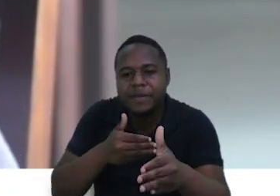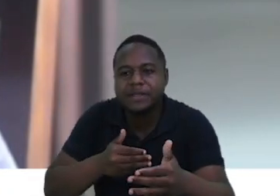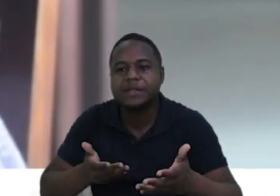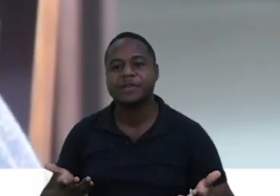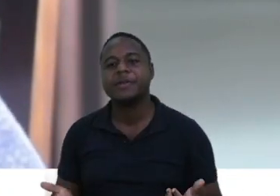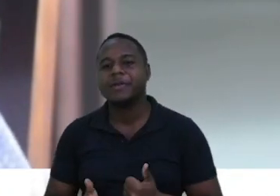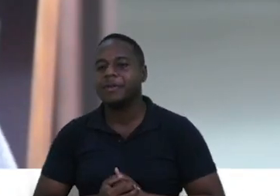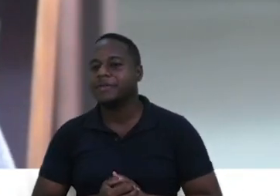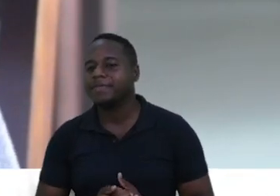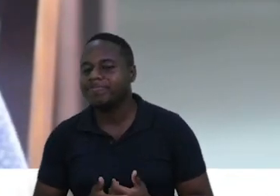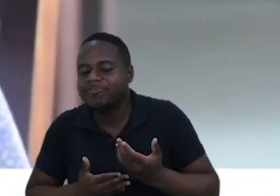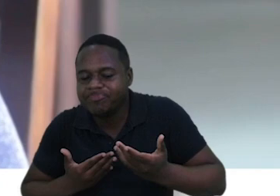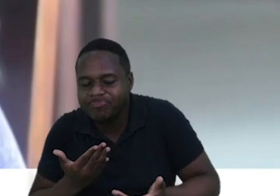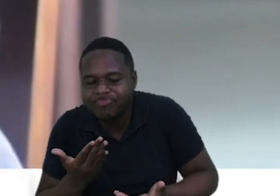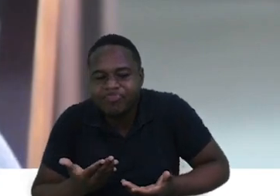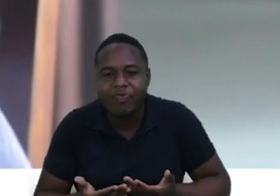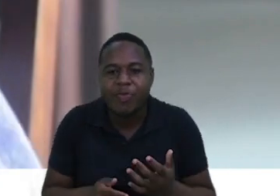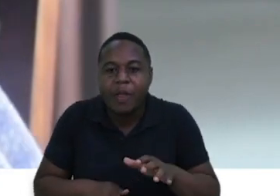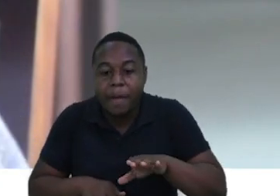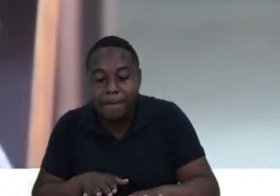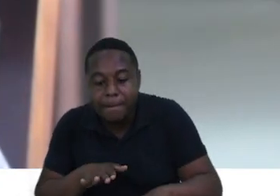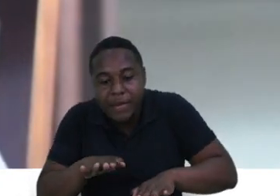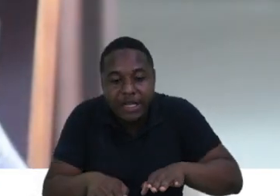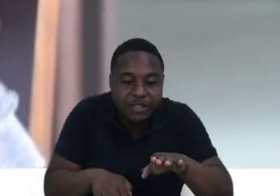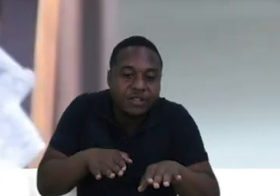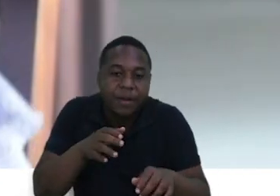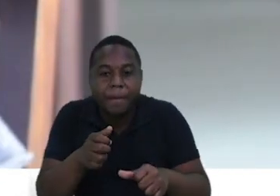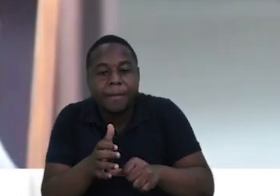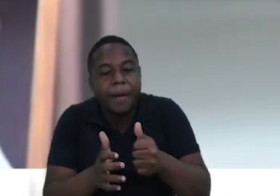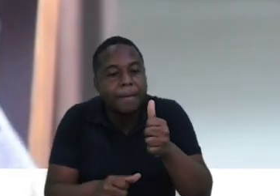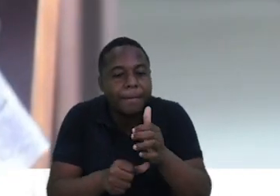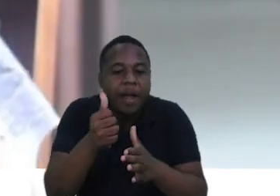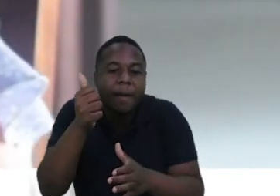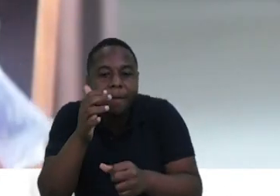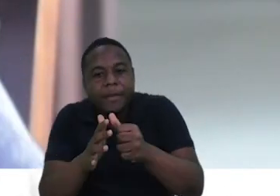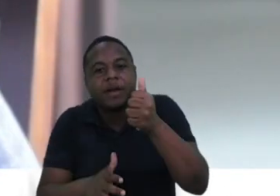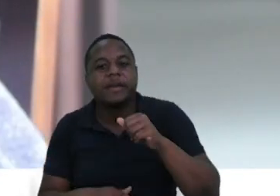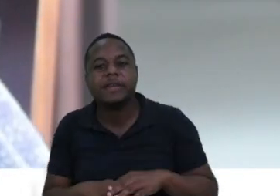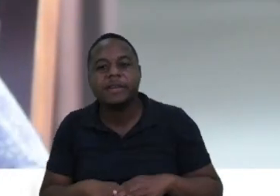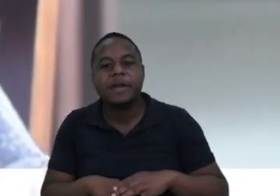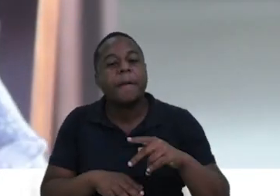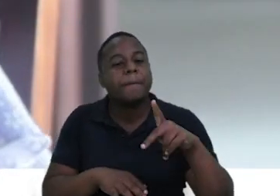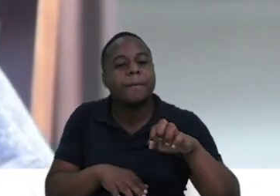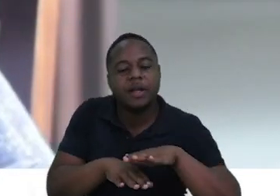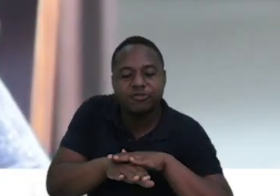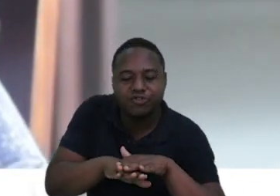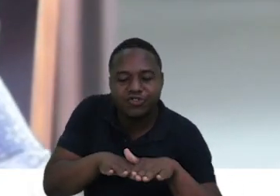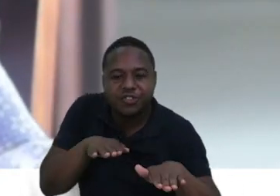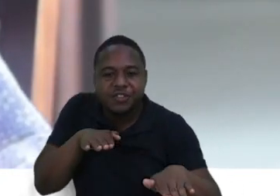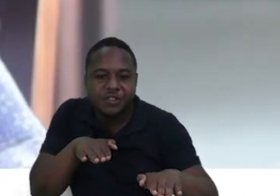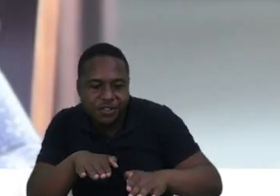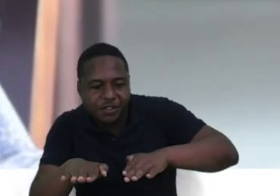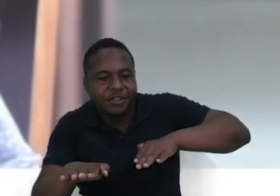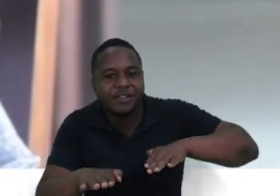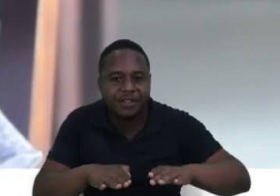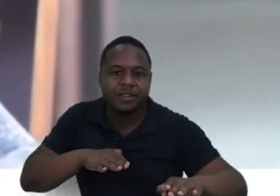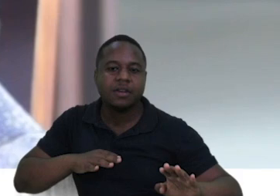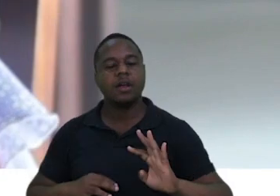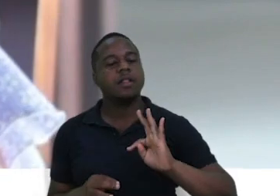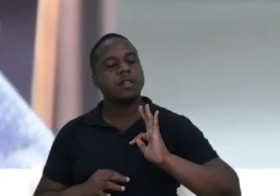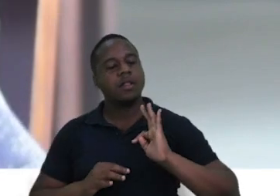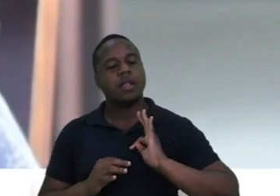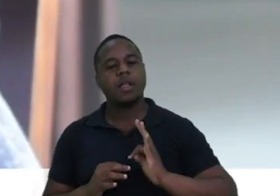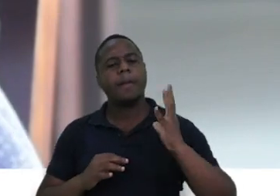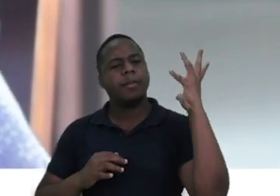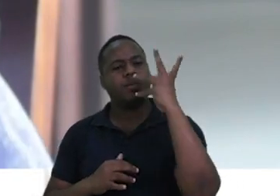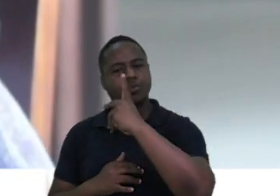né? A dar os primeiros passinhos, a começar a arrastar o pé de uma forma técnica, de uma